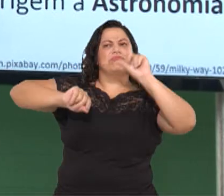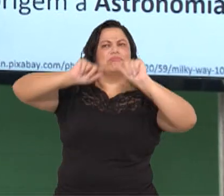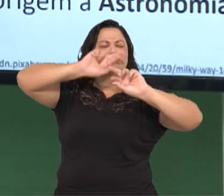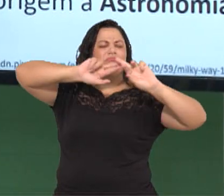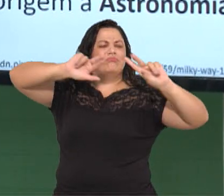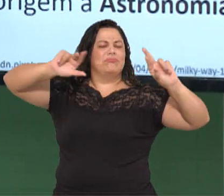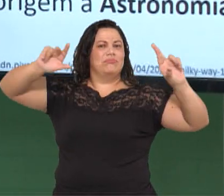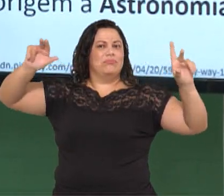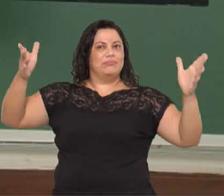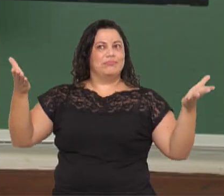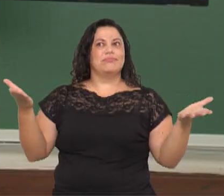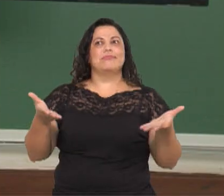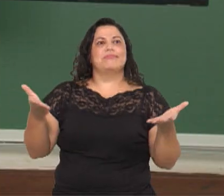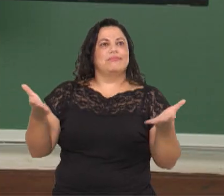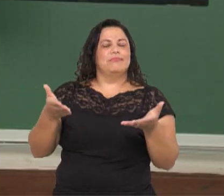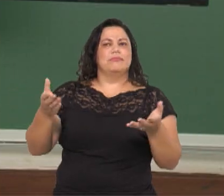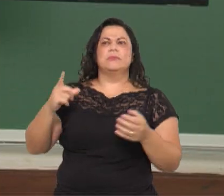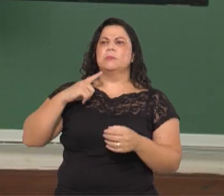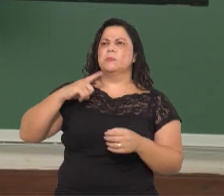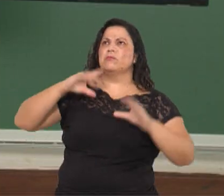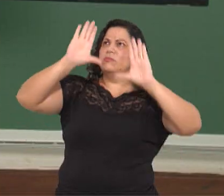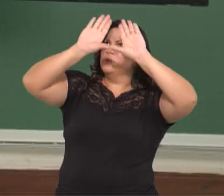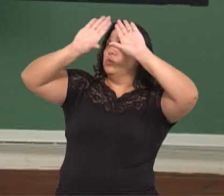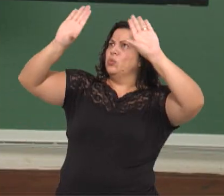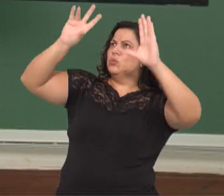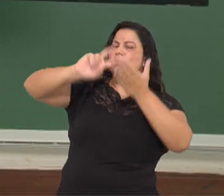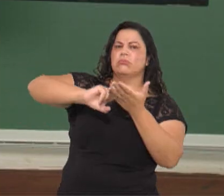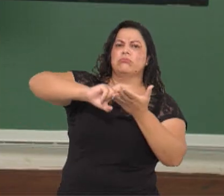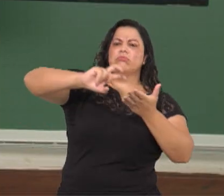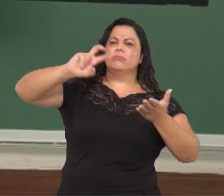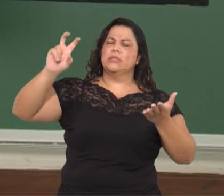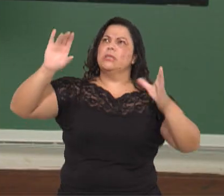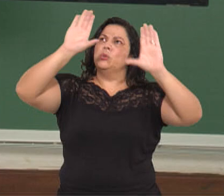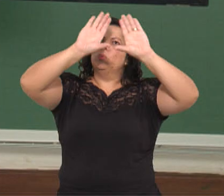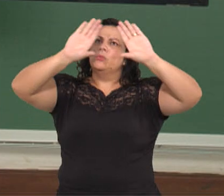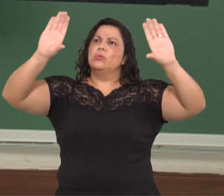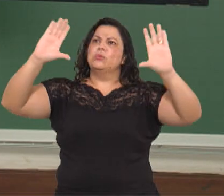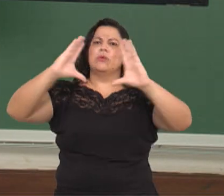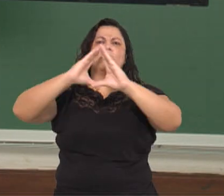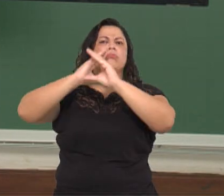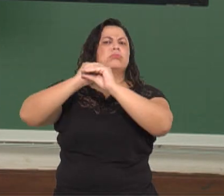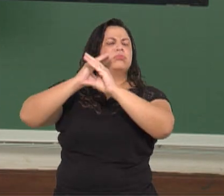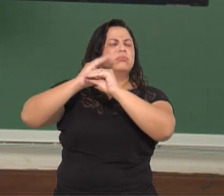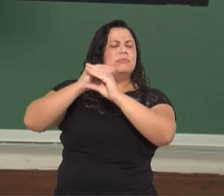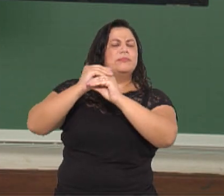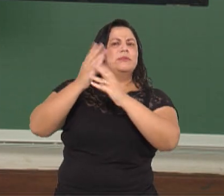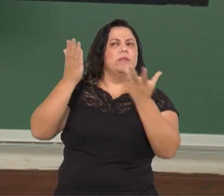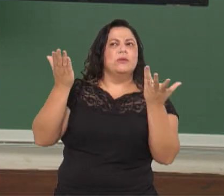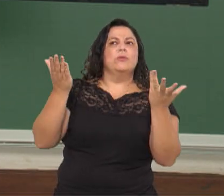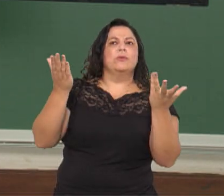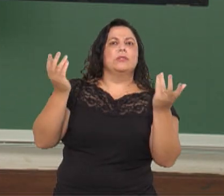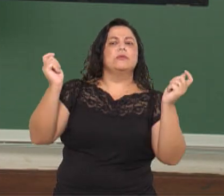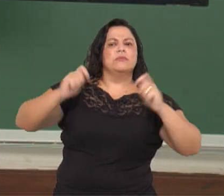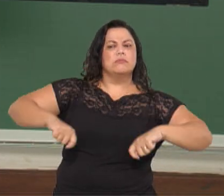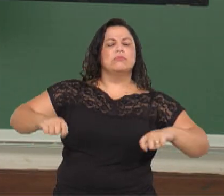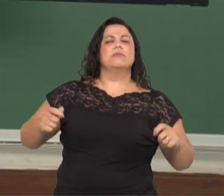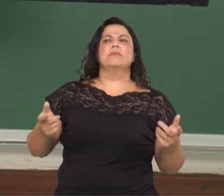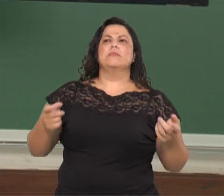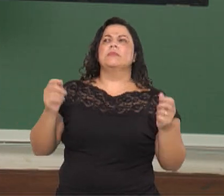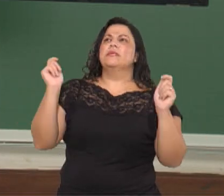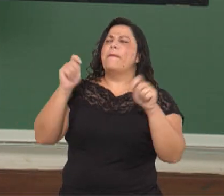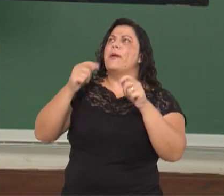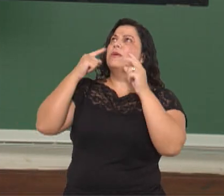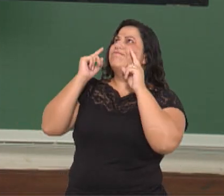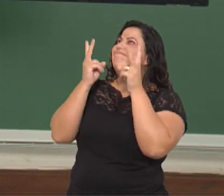onde eu tenho o céu da manhã e o céu da noite com seus elementos. E a gente pode se deparar,